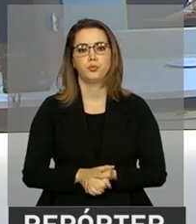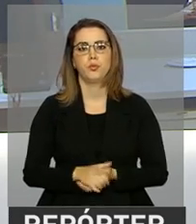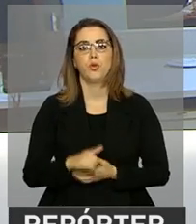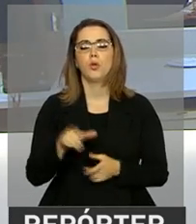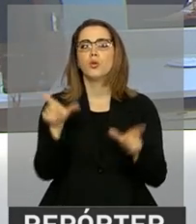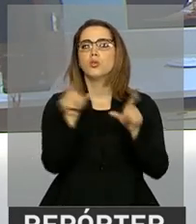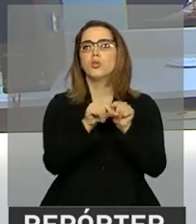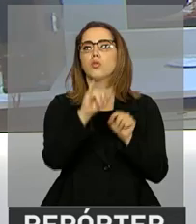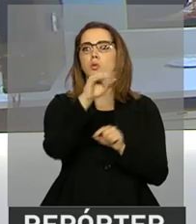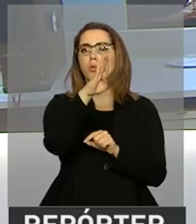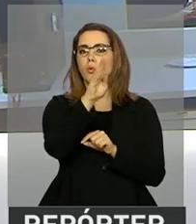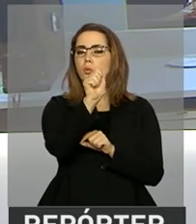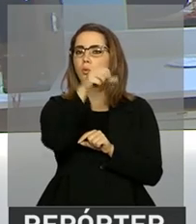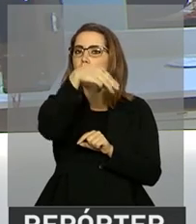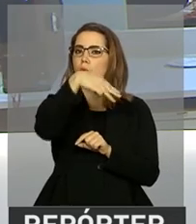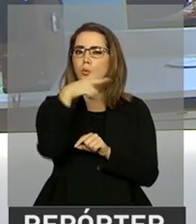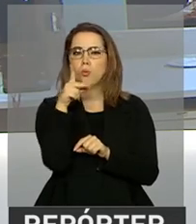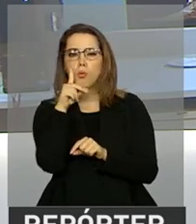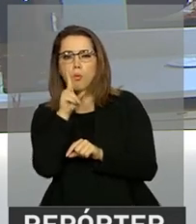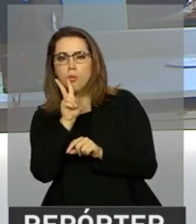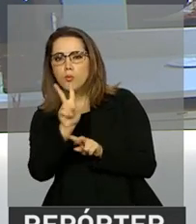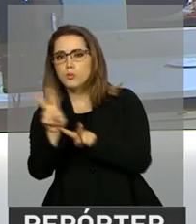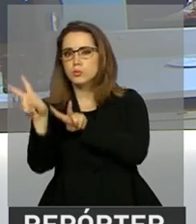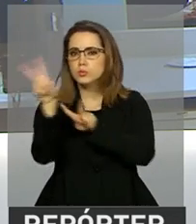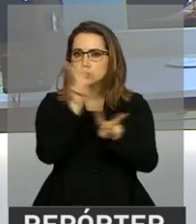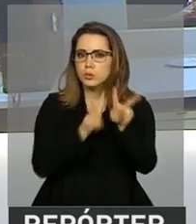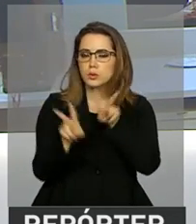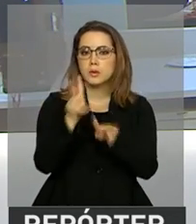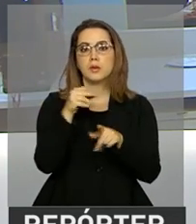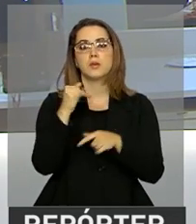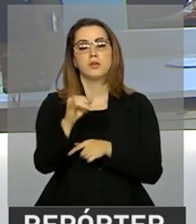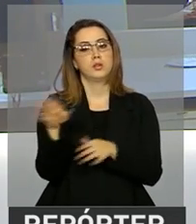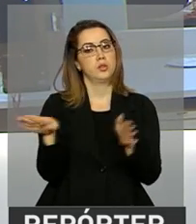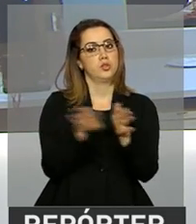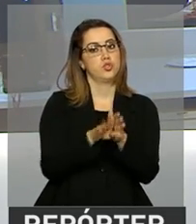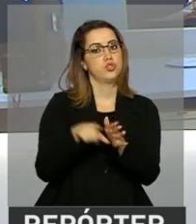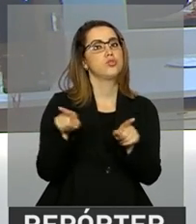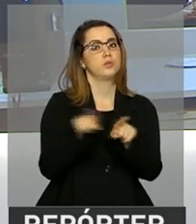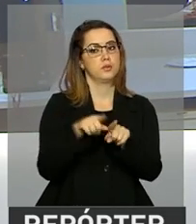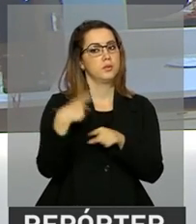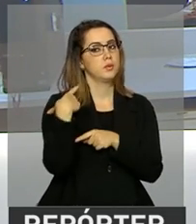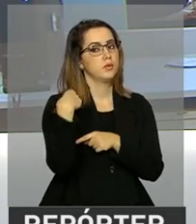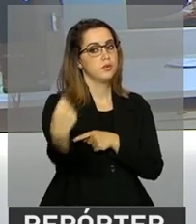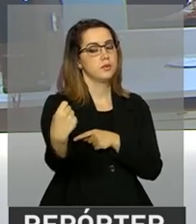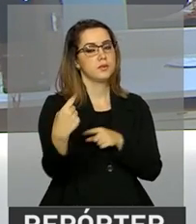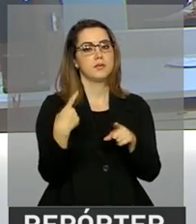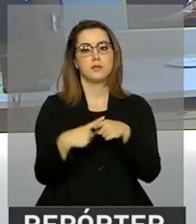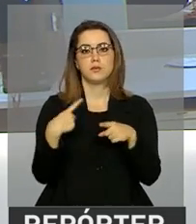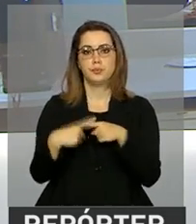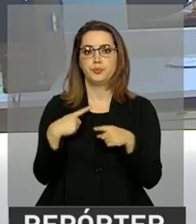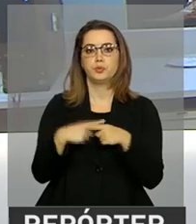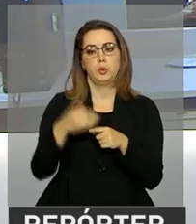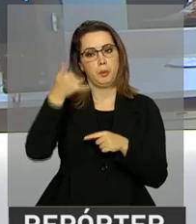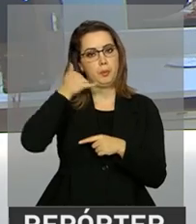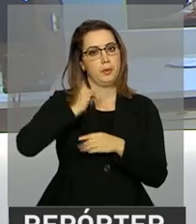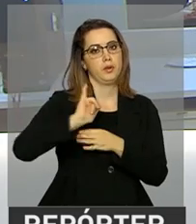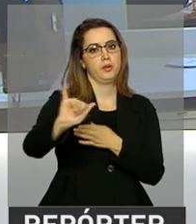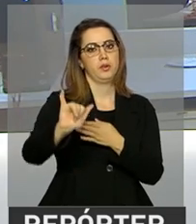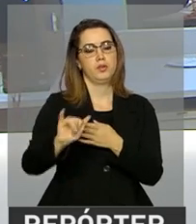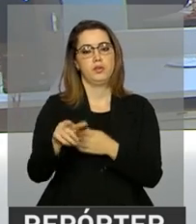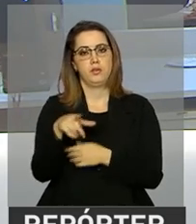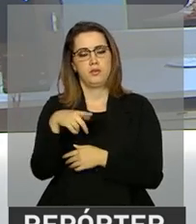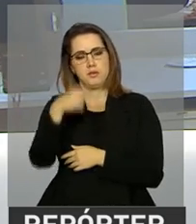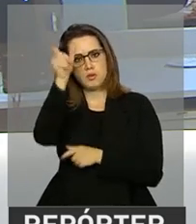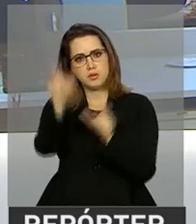quem chega e sai do Brasil nesse período de jogos. A fiscalização foi reforçada nos aeroportos para evitar que